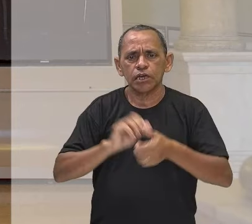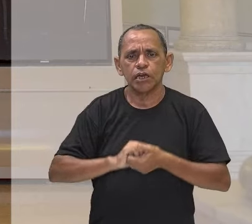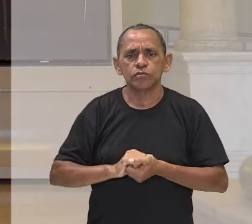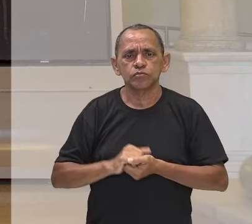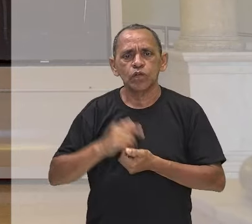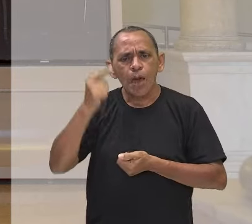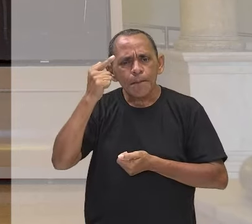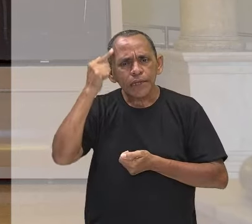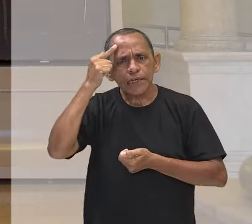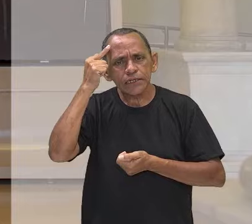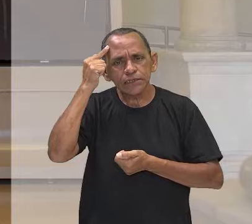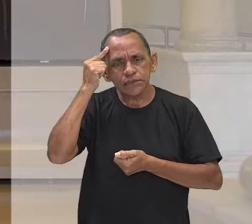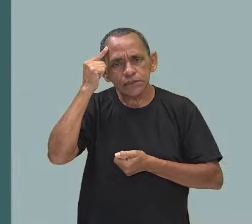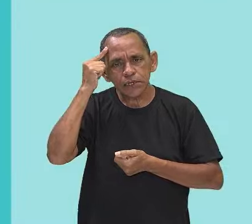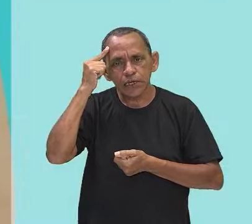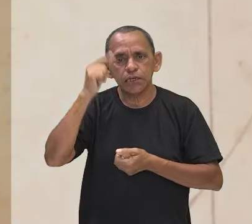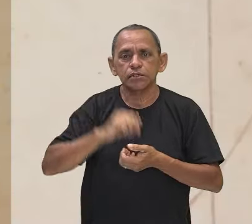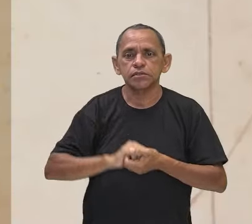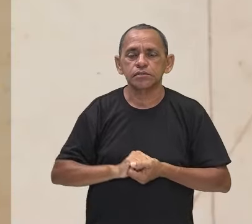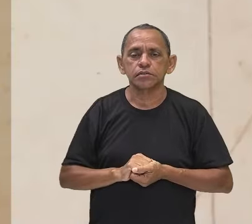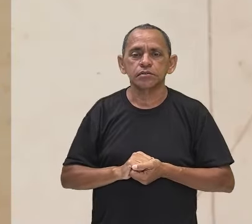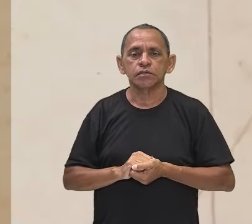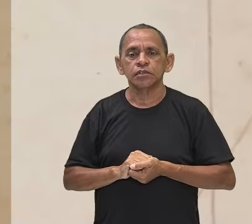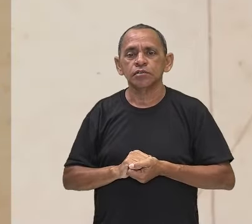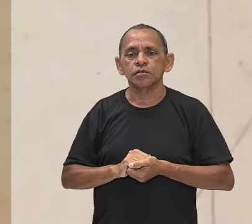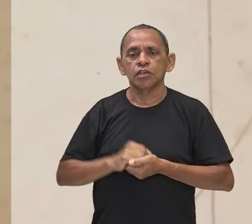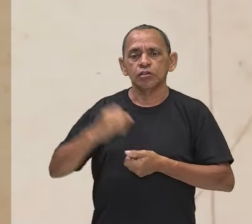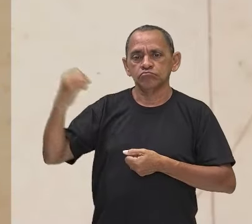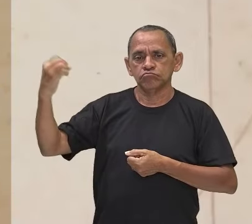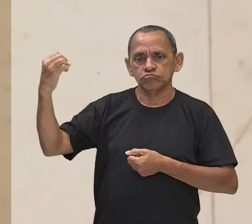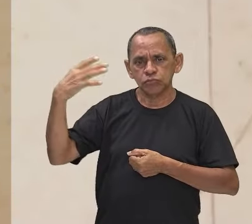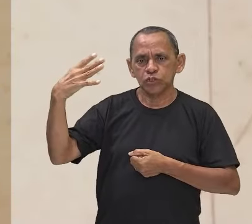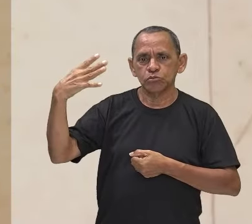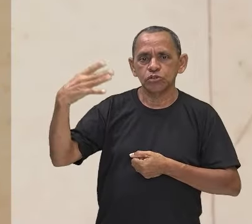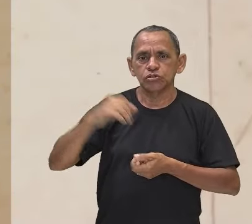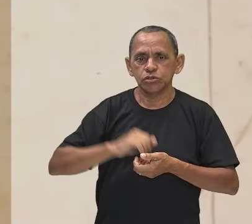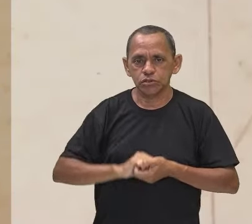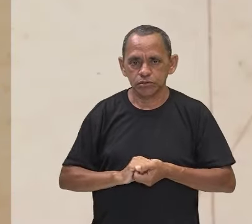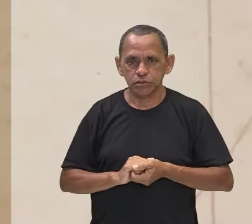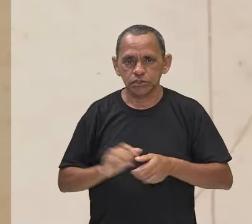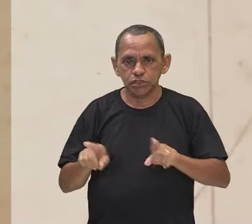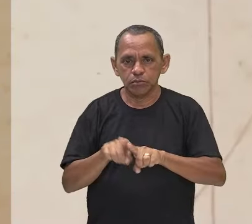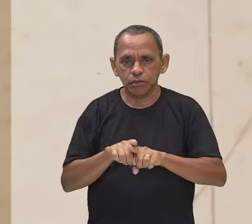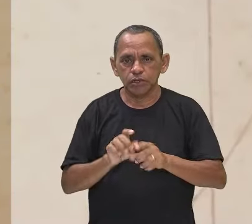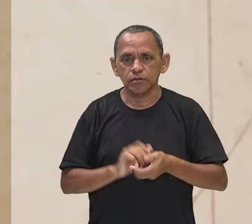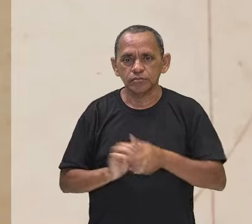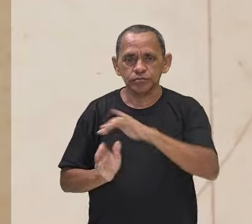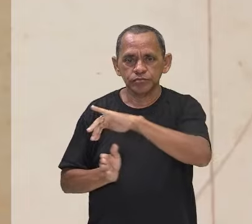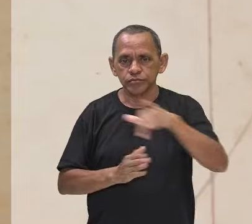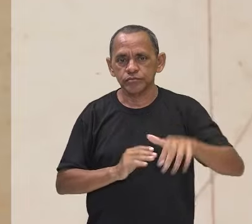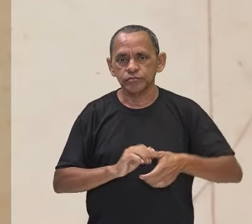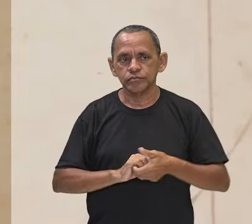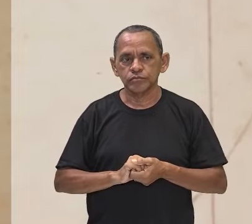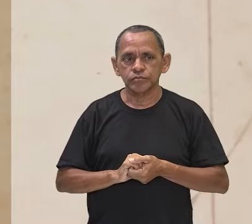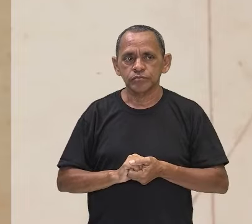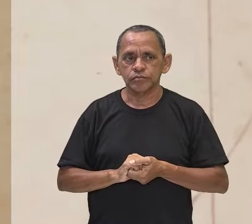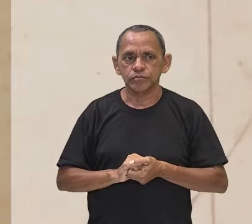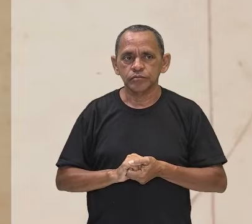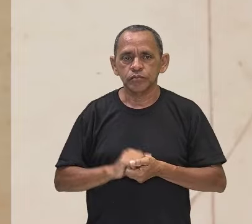ideais iluministas. Muito bem, vamos começar falando um pouco aqui sobre o cientificismo e o